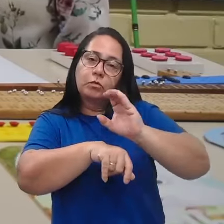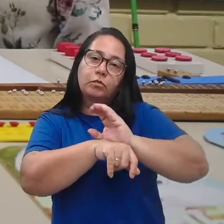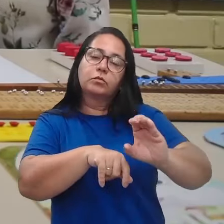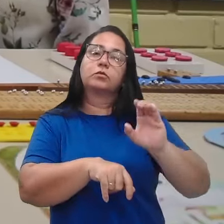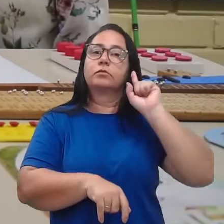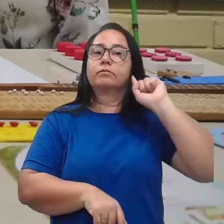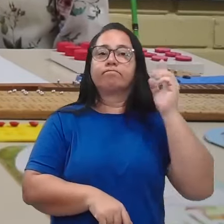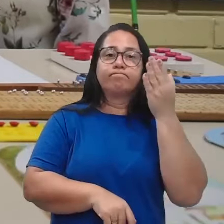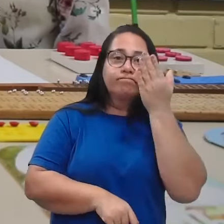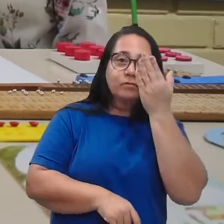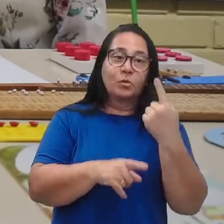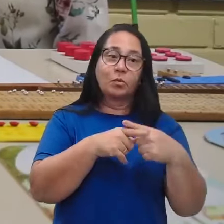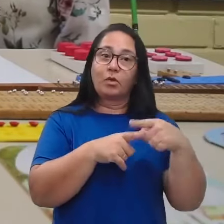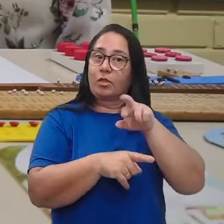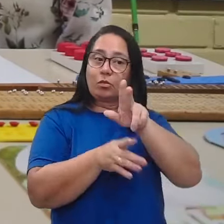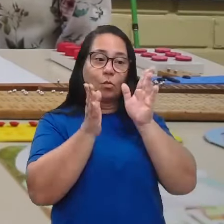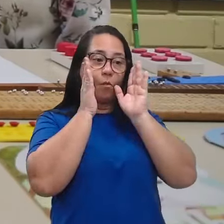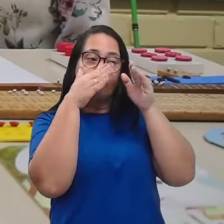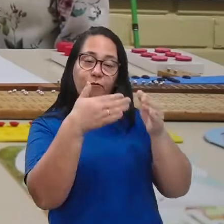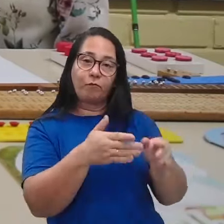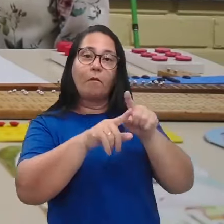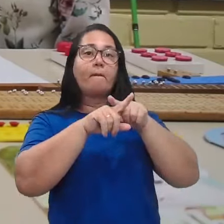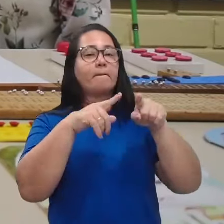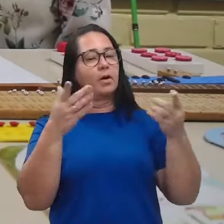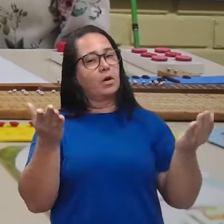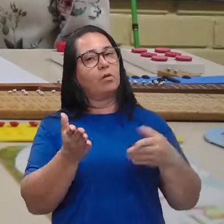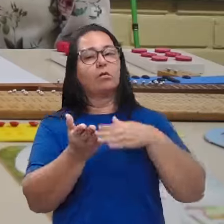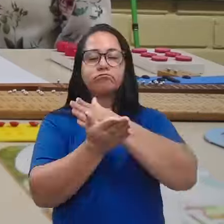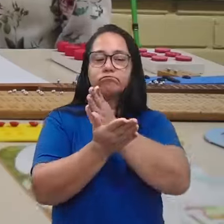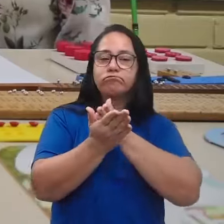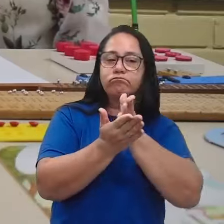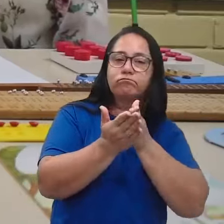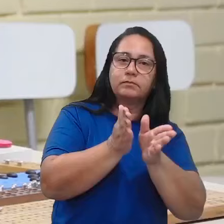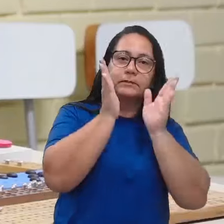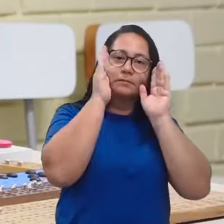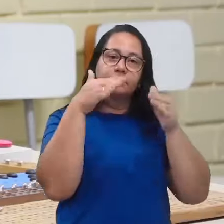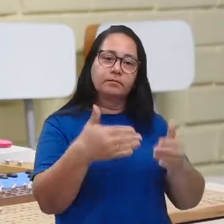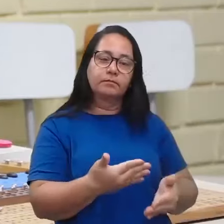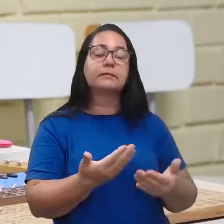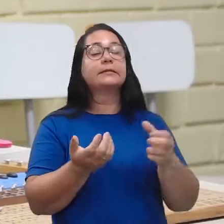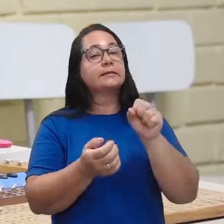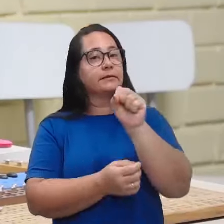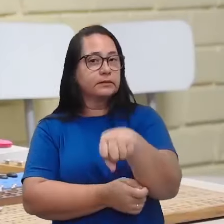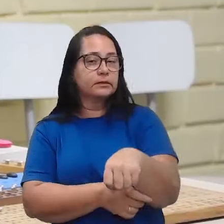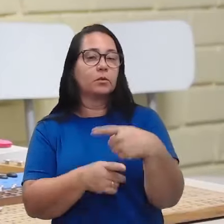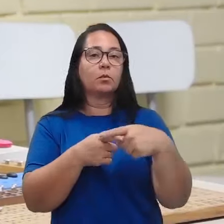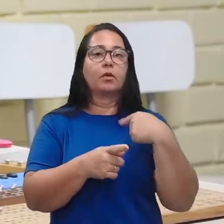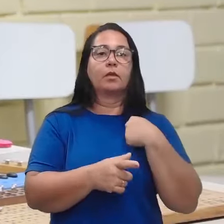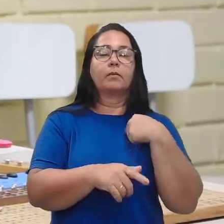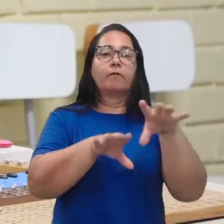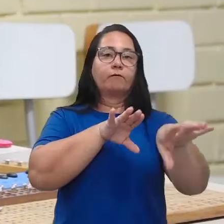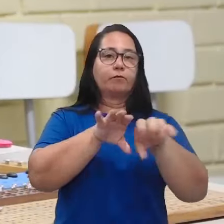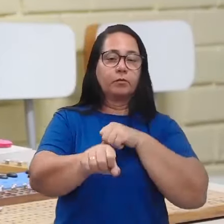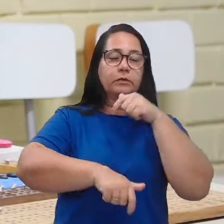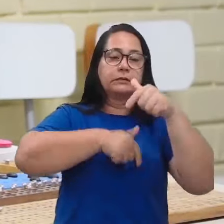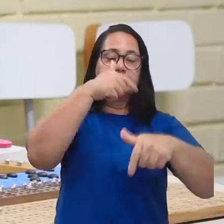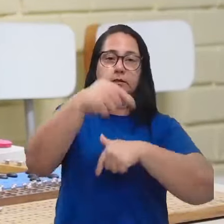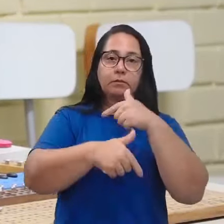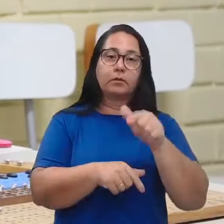era o foco, mas acabou guiando, arrumando por esse caminho, não Isso, porque na minha formação era trabalhada, no caso, a